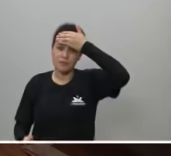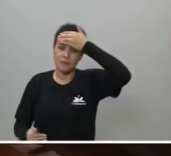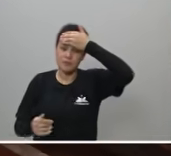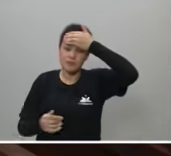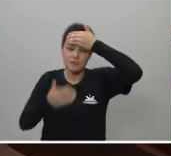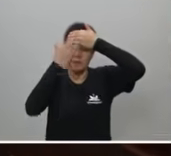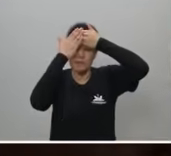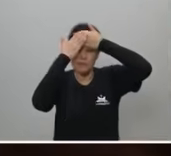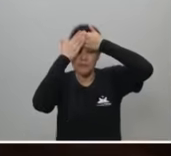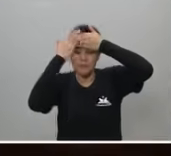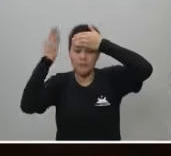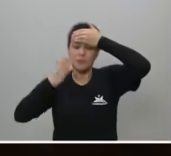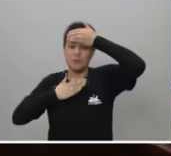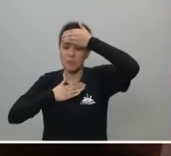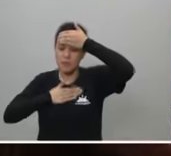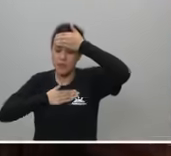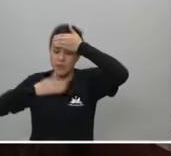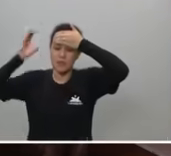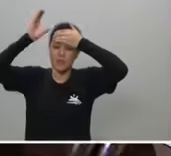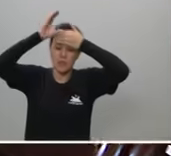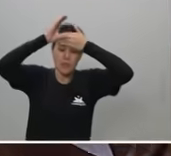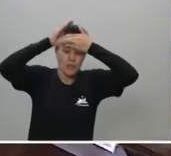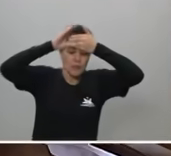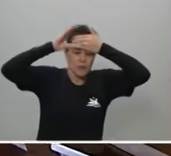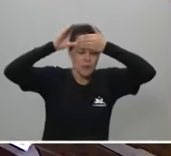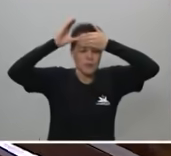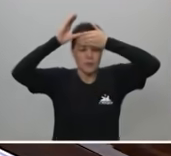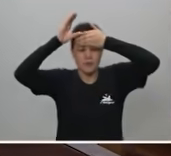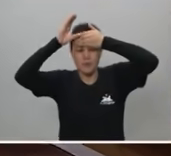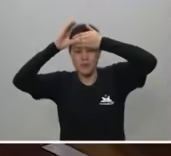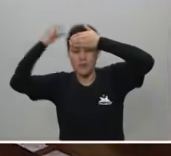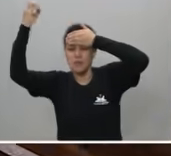Minha consciência vem